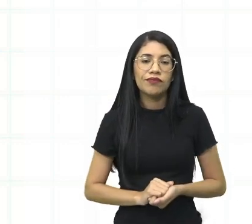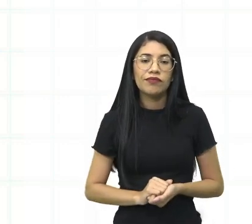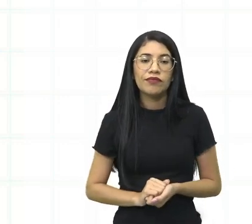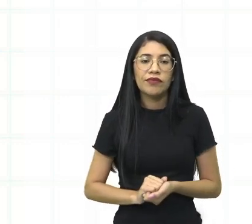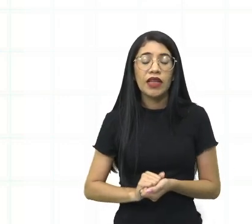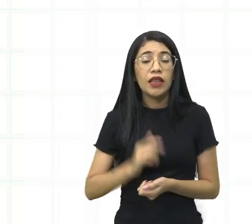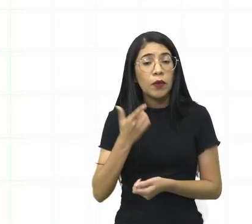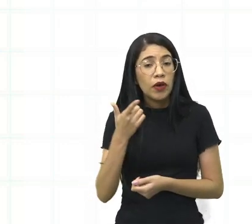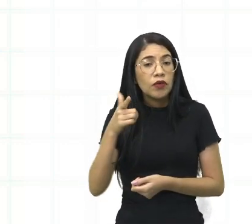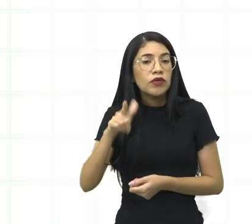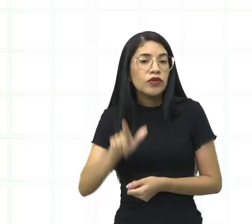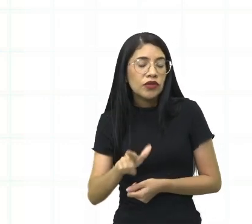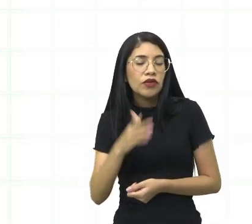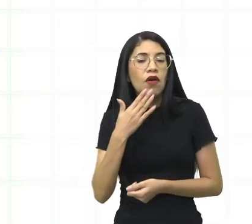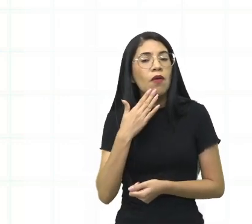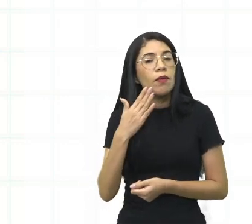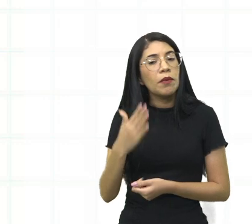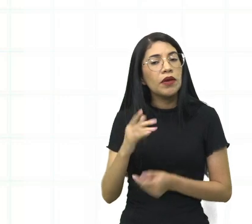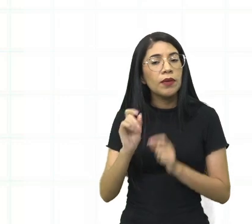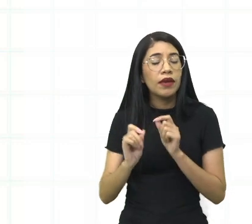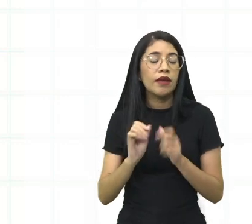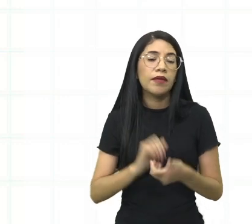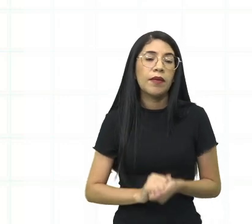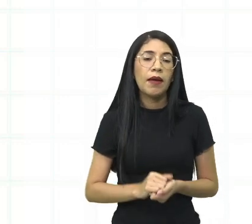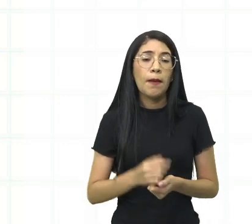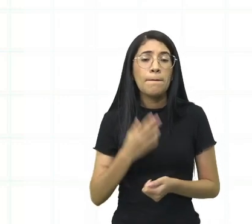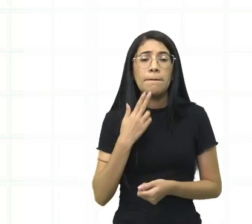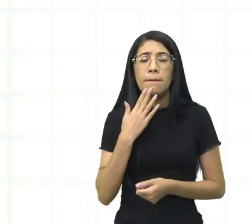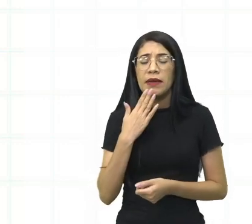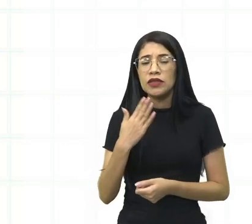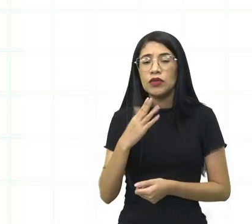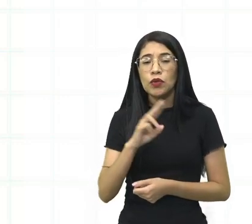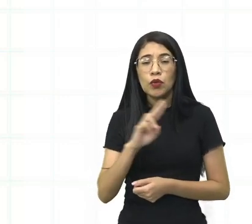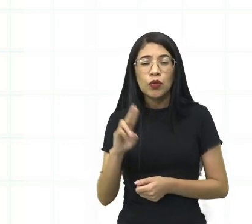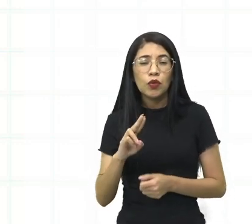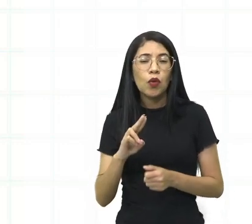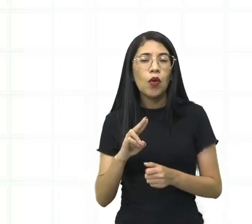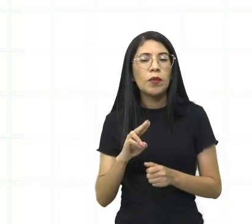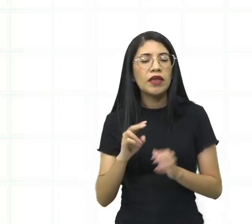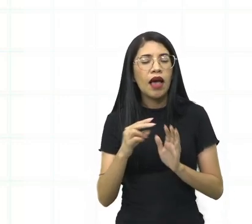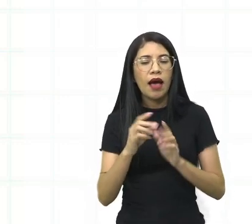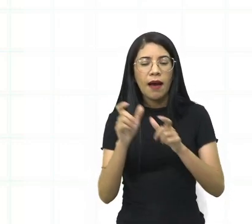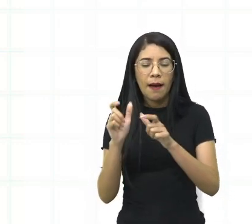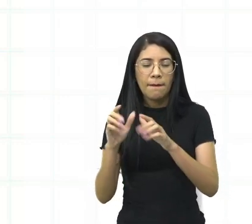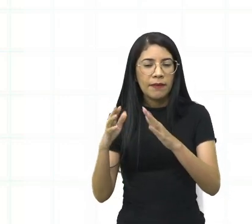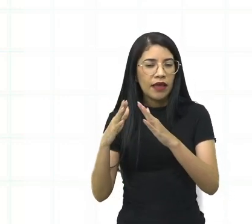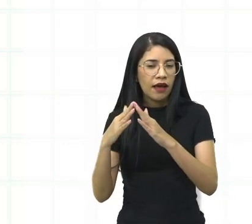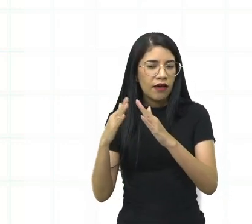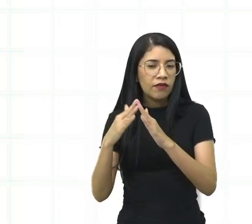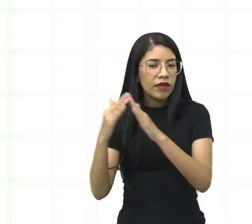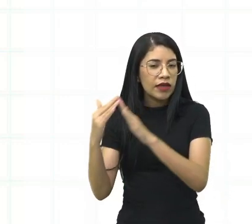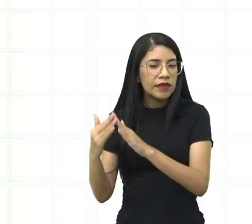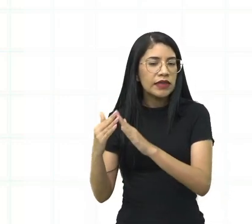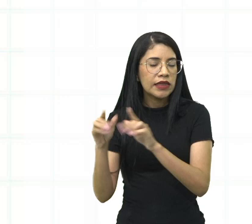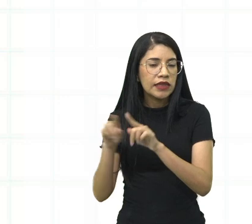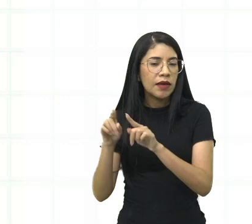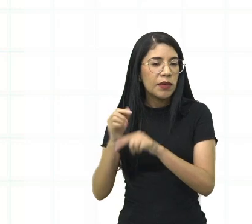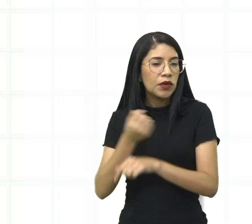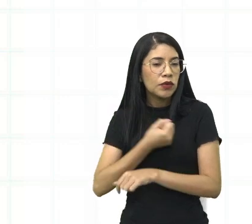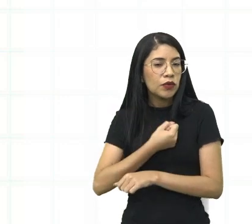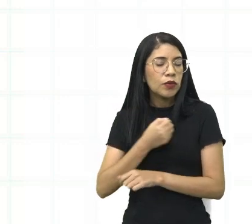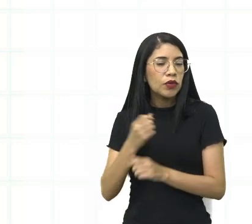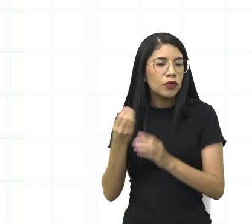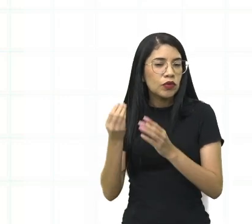Então, abri outra solicitação pedindo que me passasse o nome completo da pessoa que recebeu, junto com o número de documento que